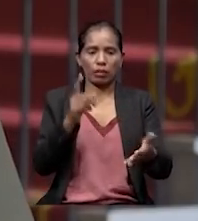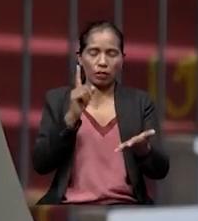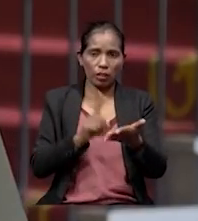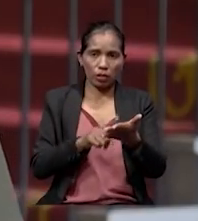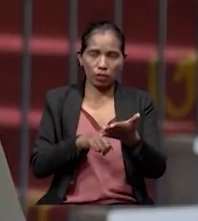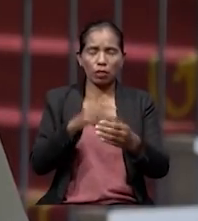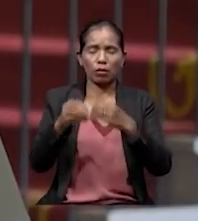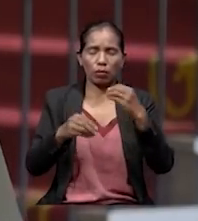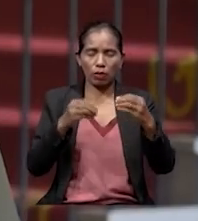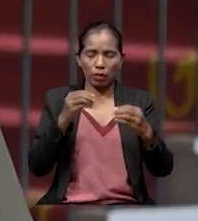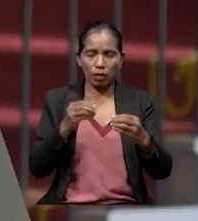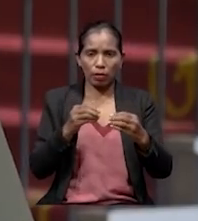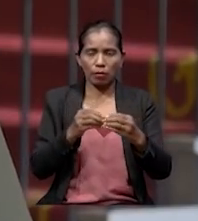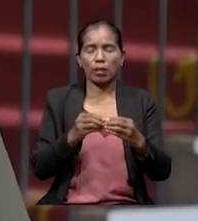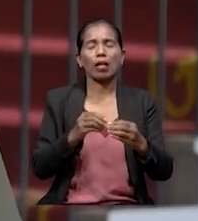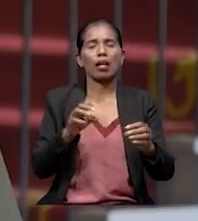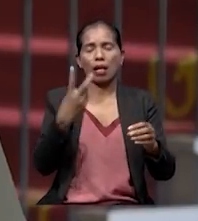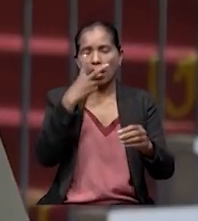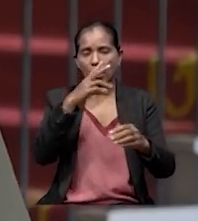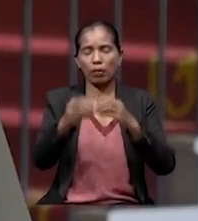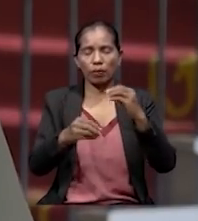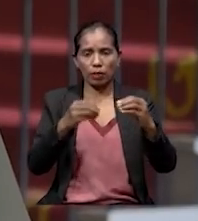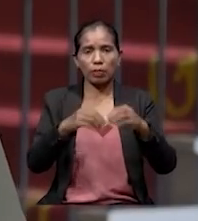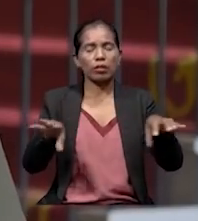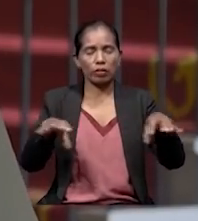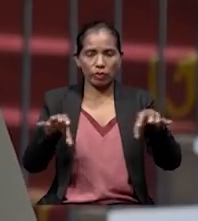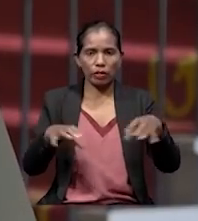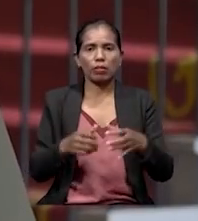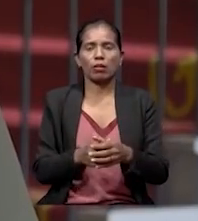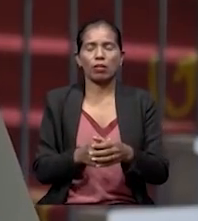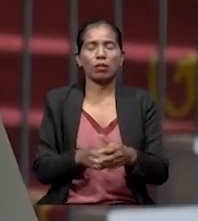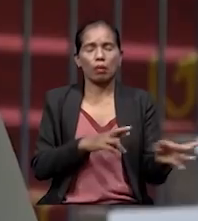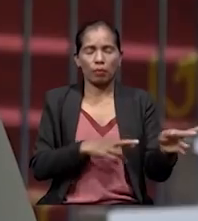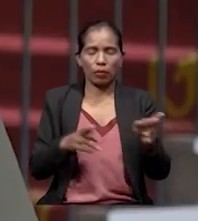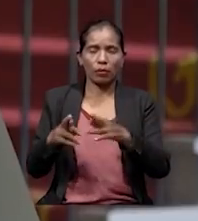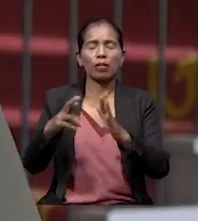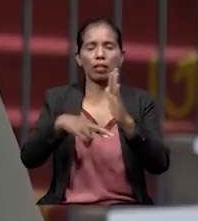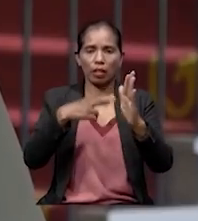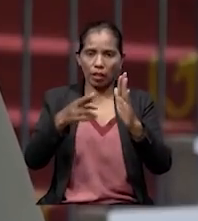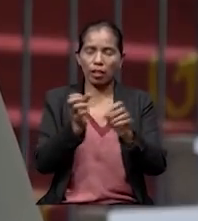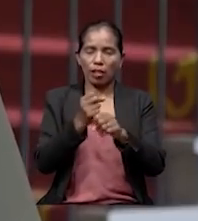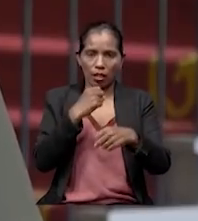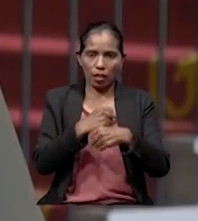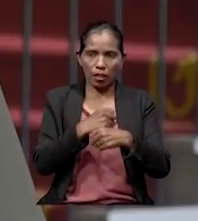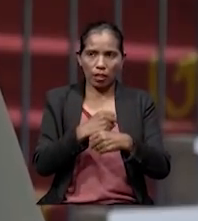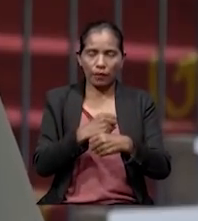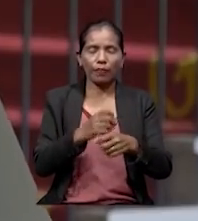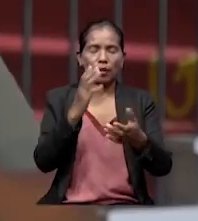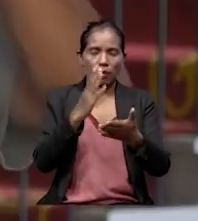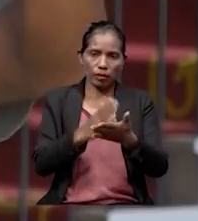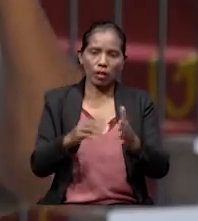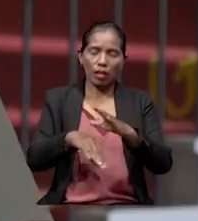minha, desde que o assunto né, trata com a base general, minha situação, então, pronto, regra regula para dispensa tia